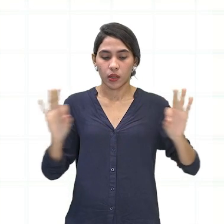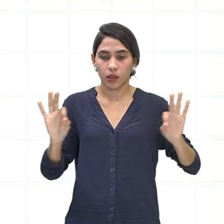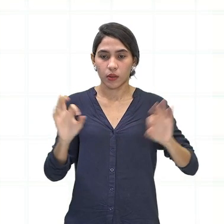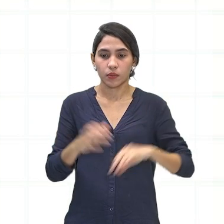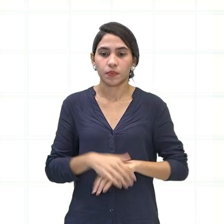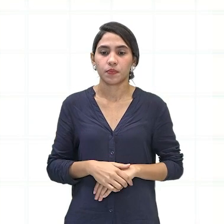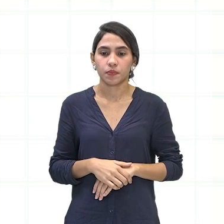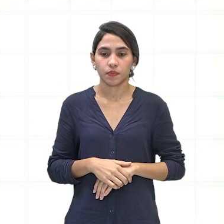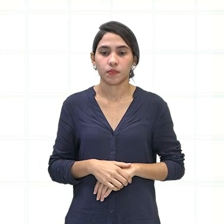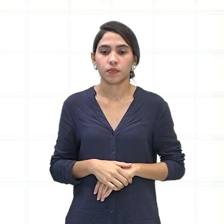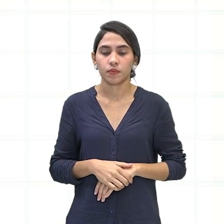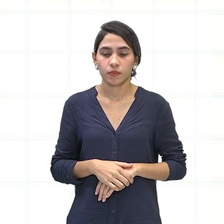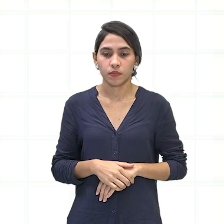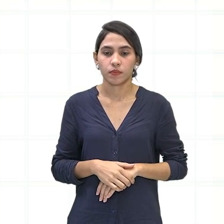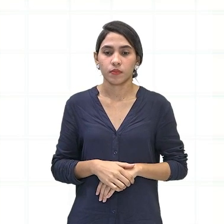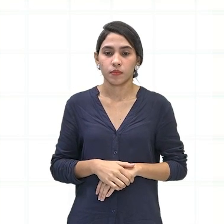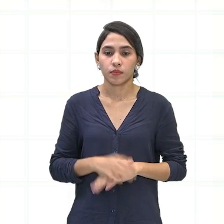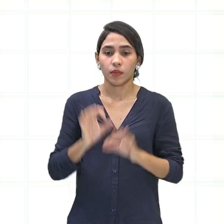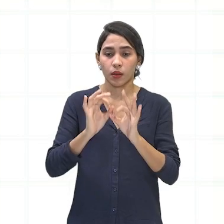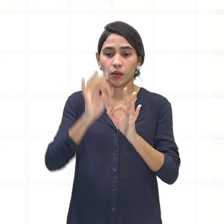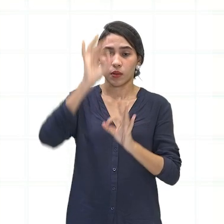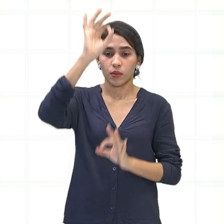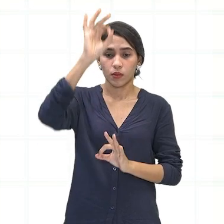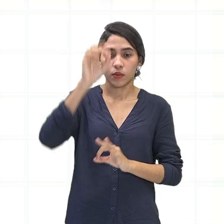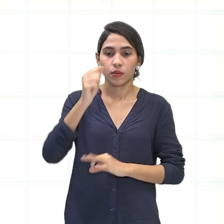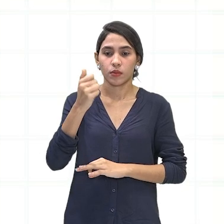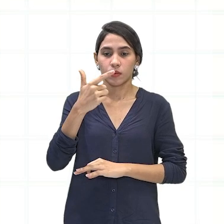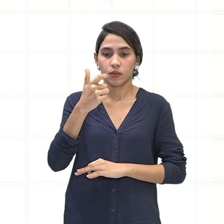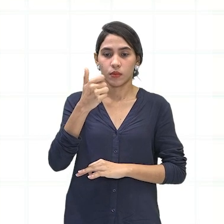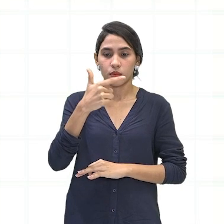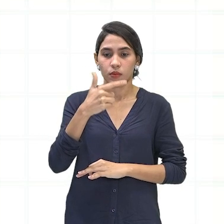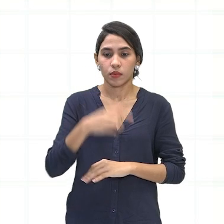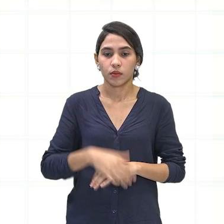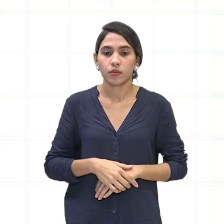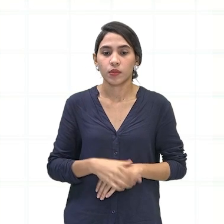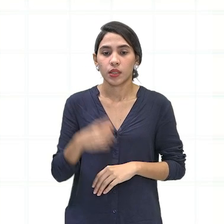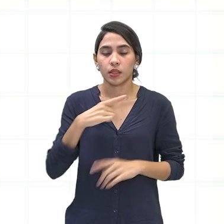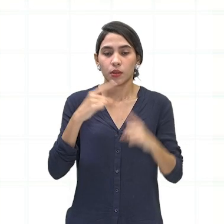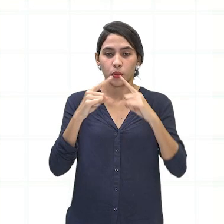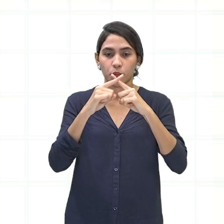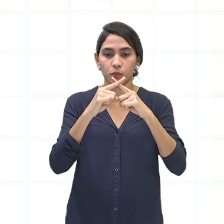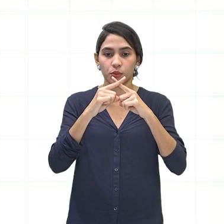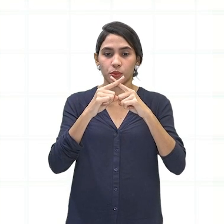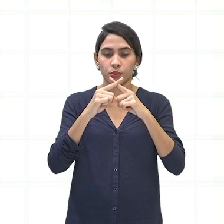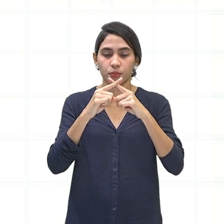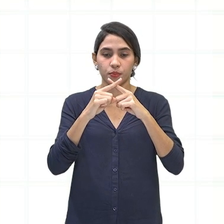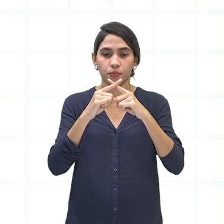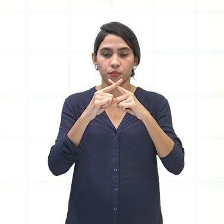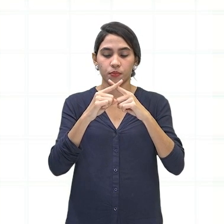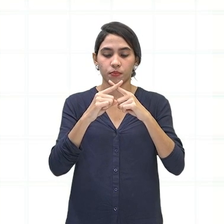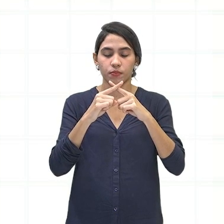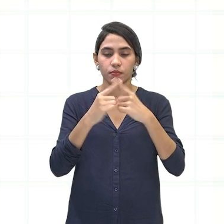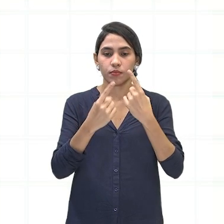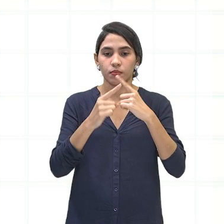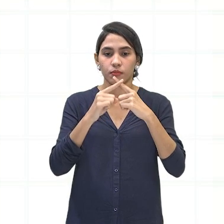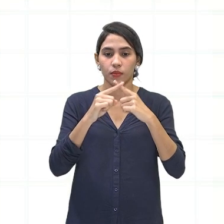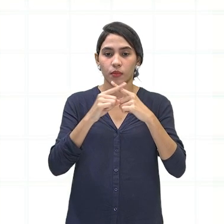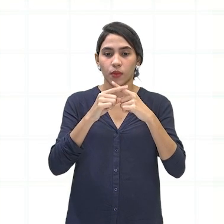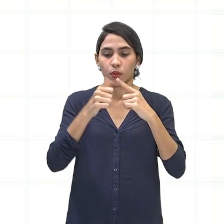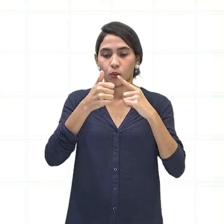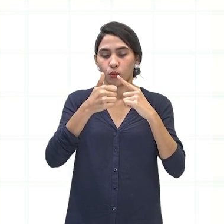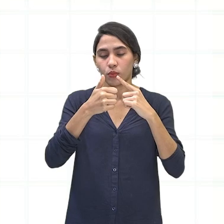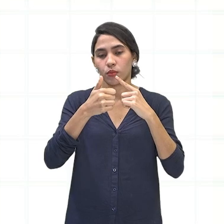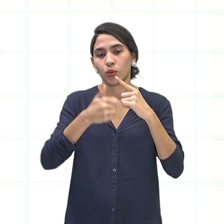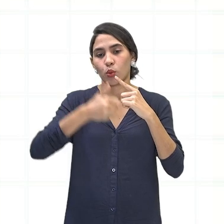para vocês, por 12 de comprimento. E aí a gente tem o X, tá? Para 1 metro à direita e 1